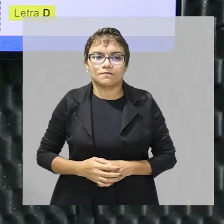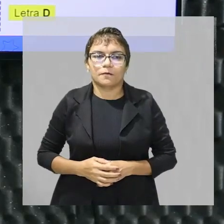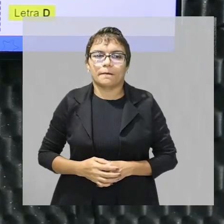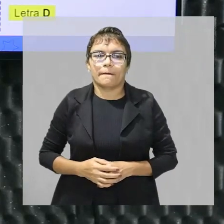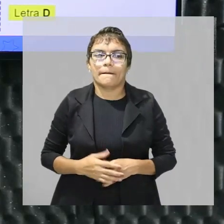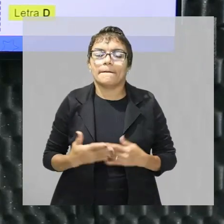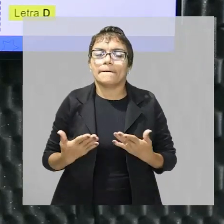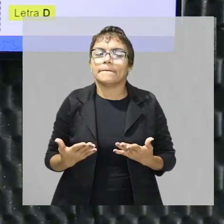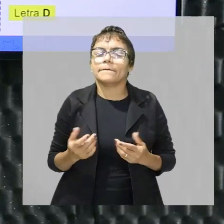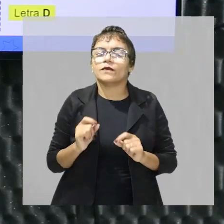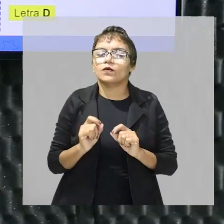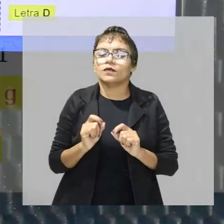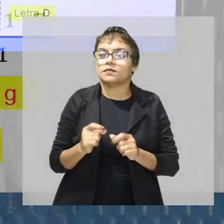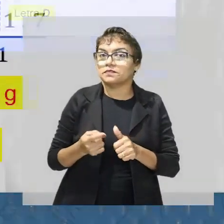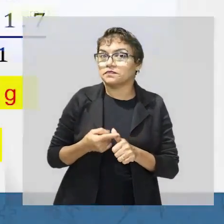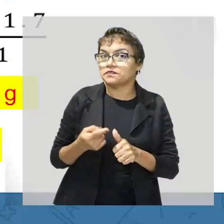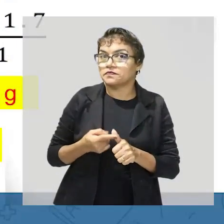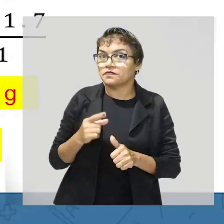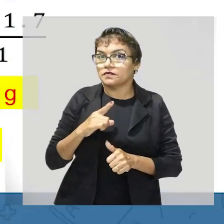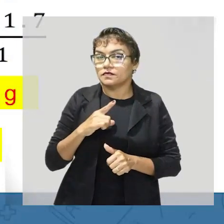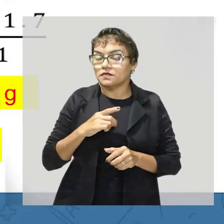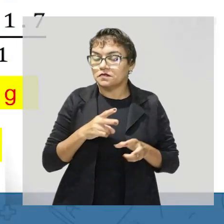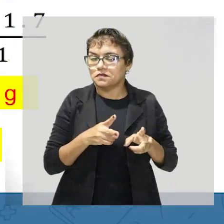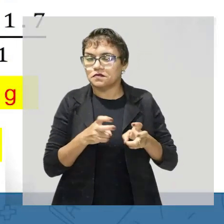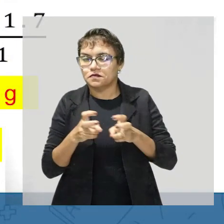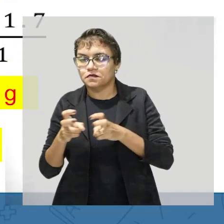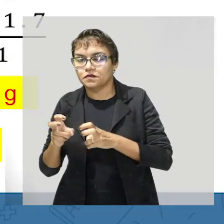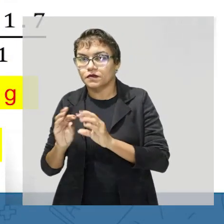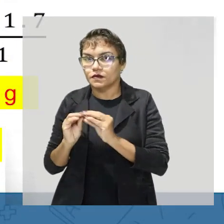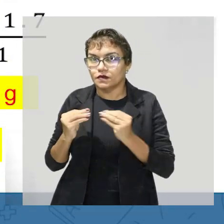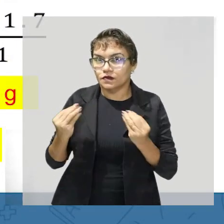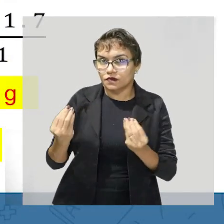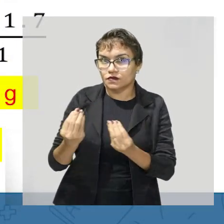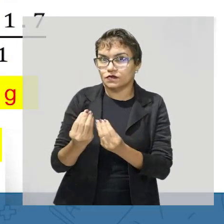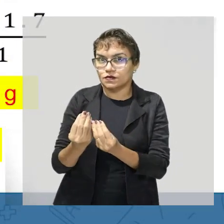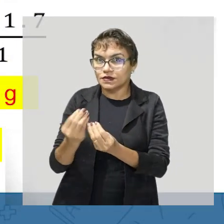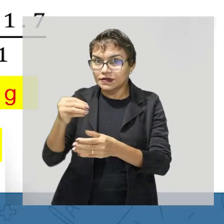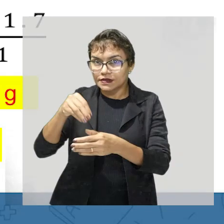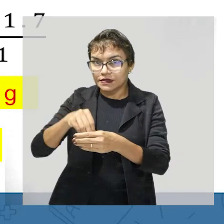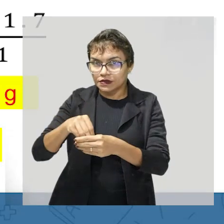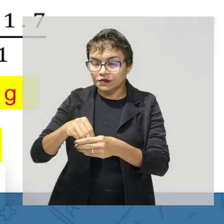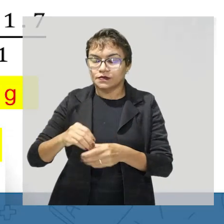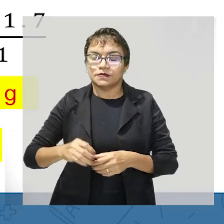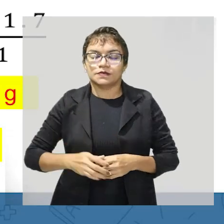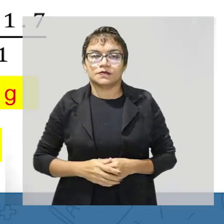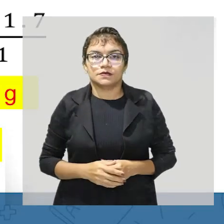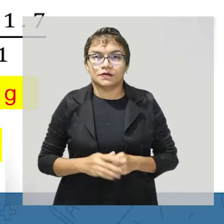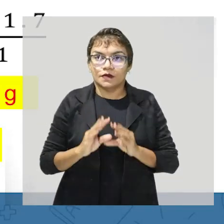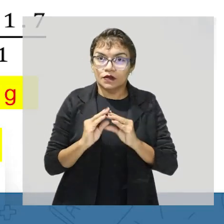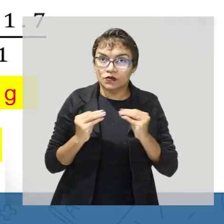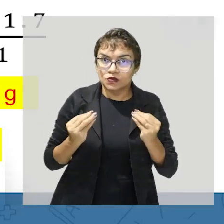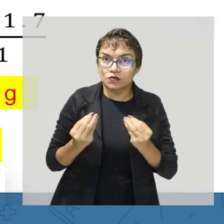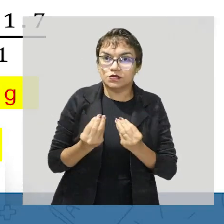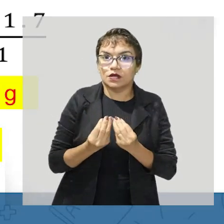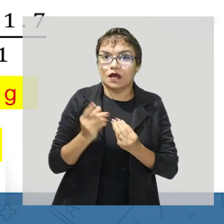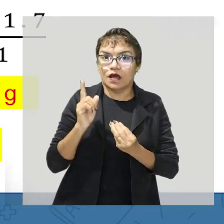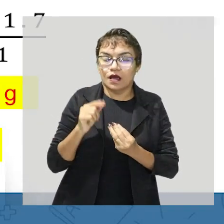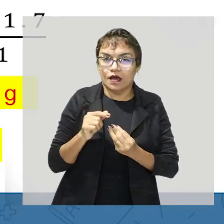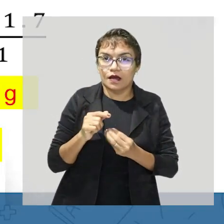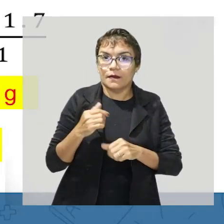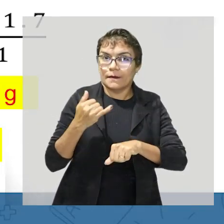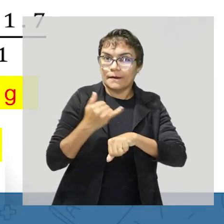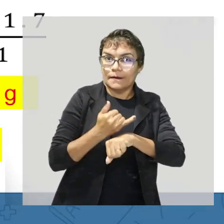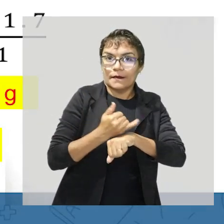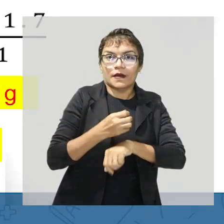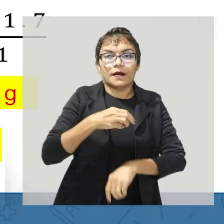Bom, primeiramente a gente tem que identificar as substâncias envolvidas, né? As substâncias envolvidas vai ser o minério de